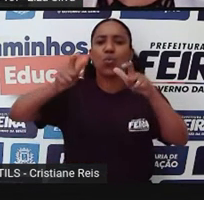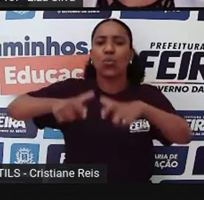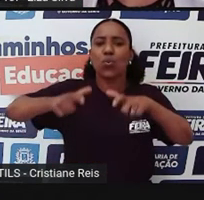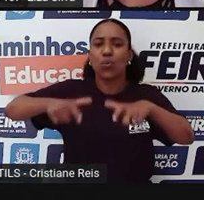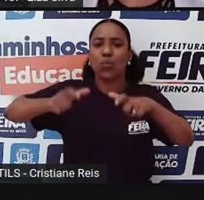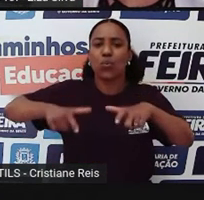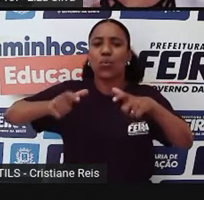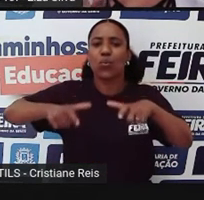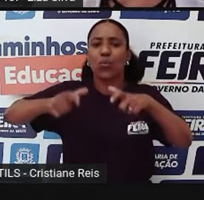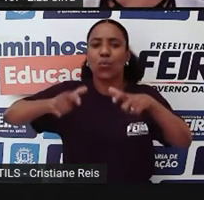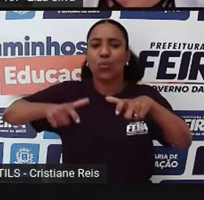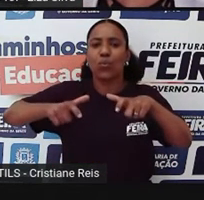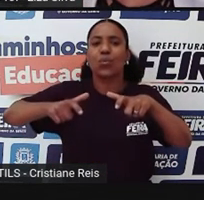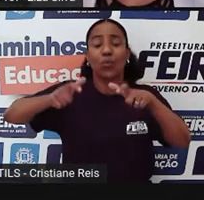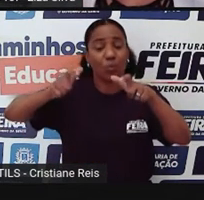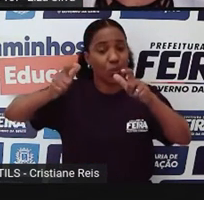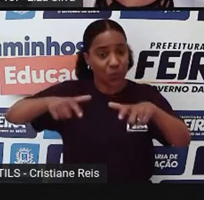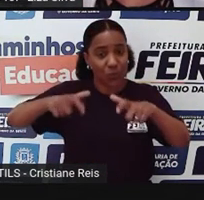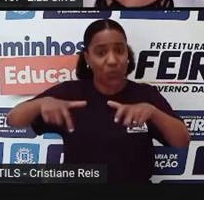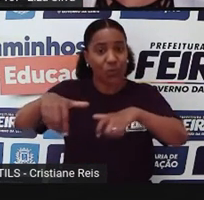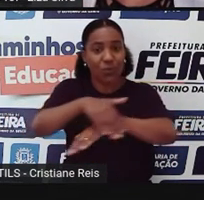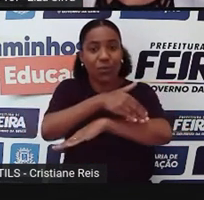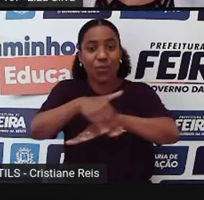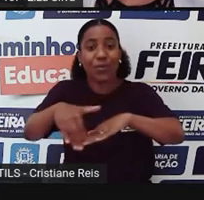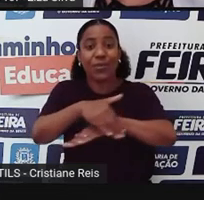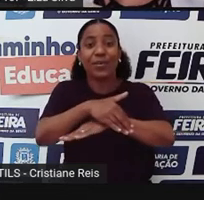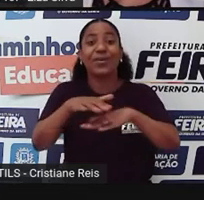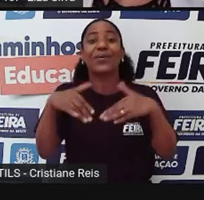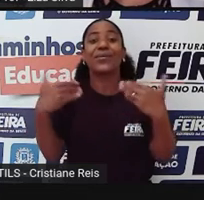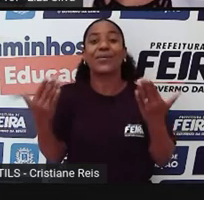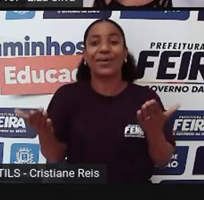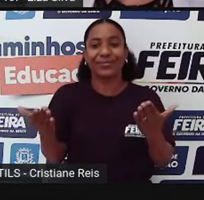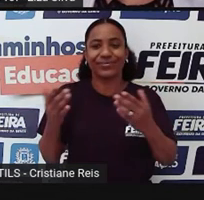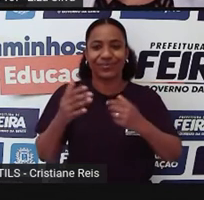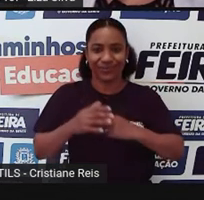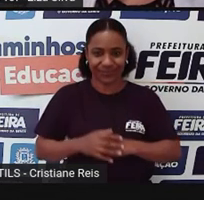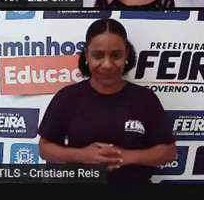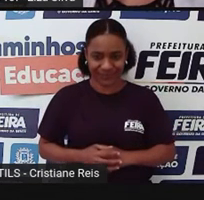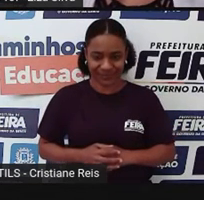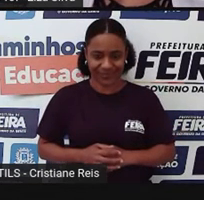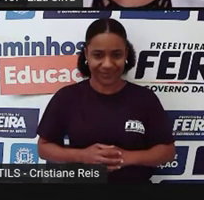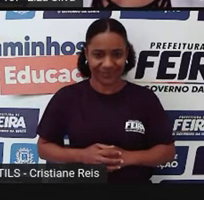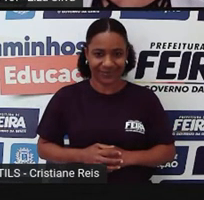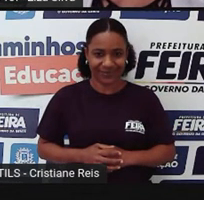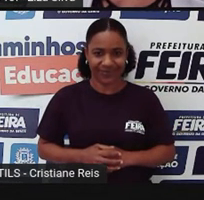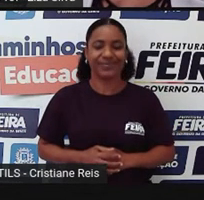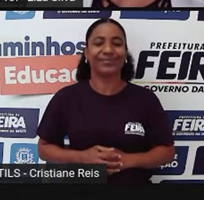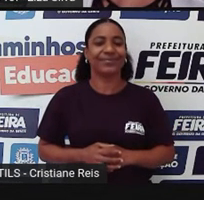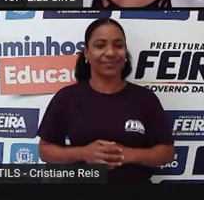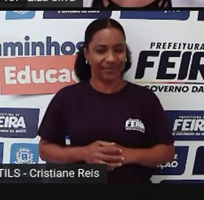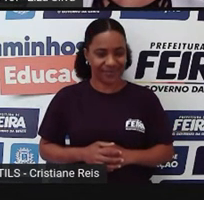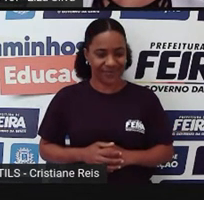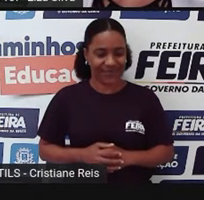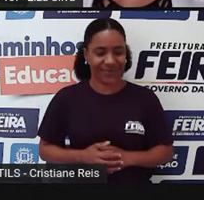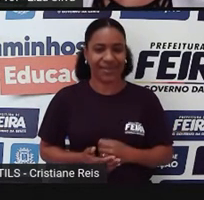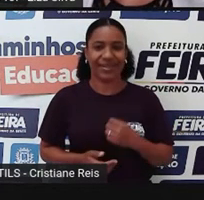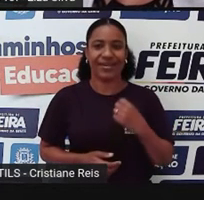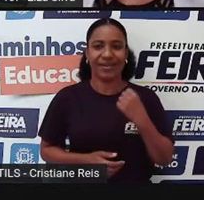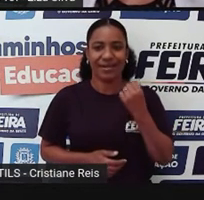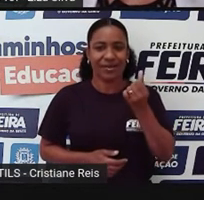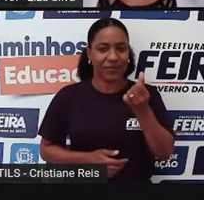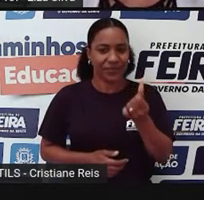você mora em qual bairro você mora não há sexo What's your neighbourhood like